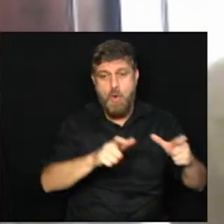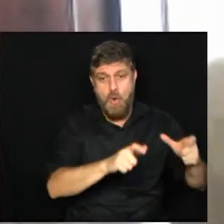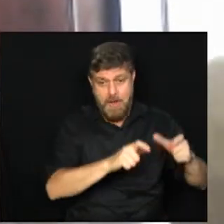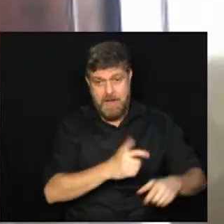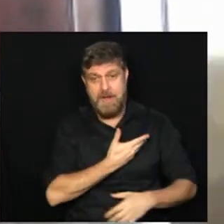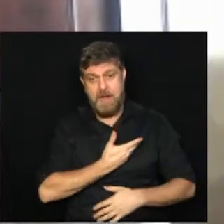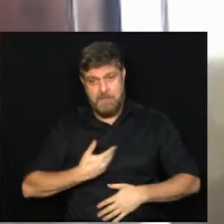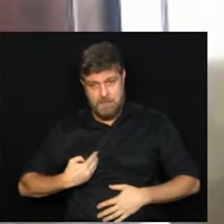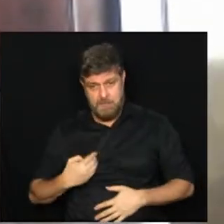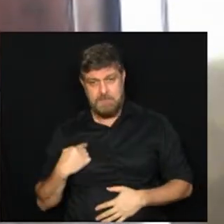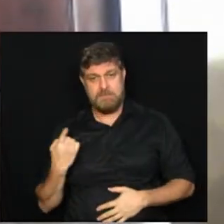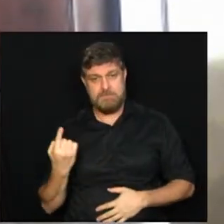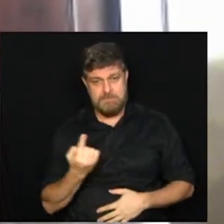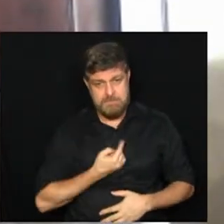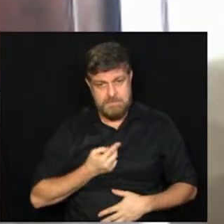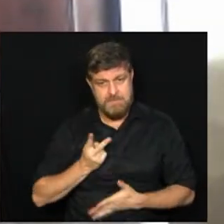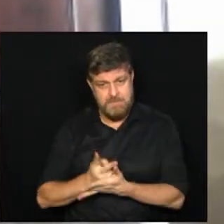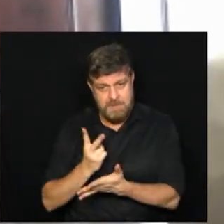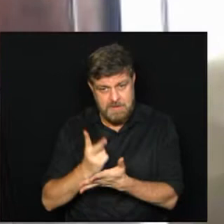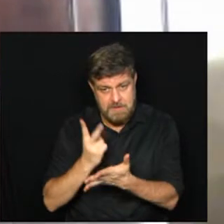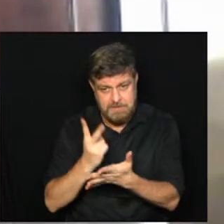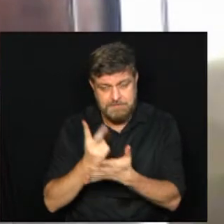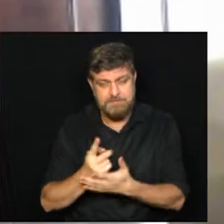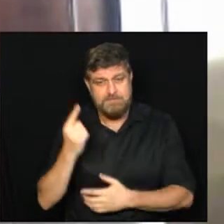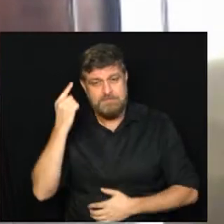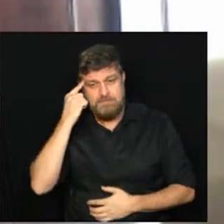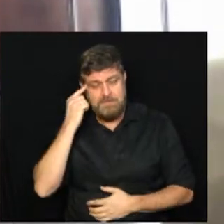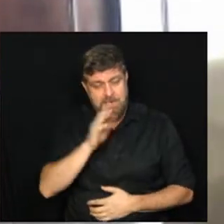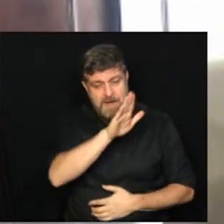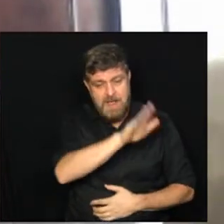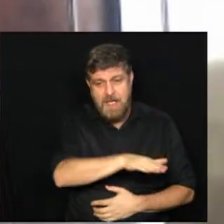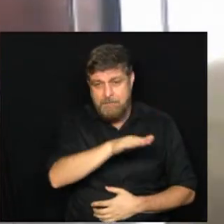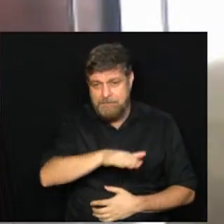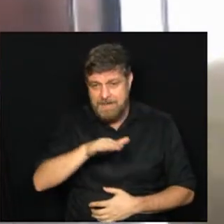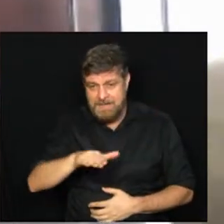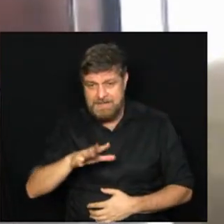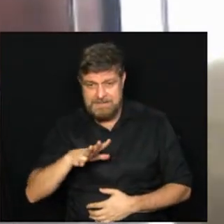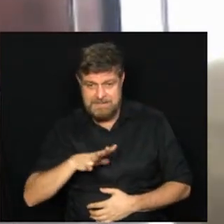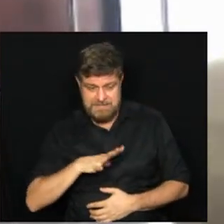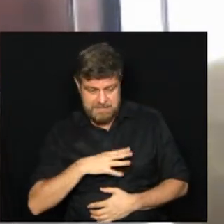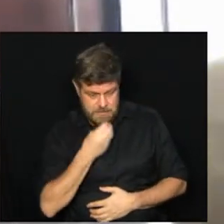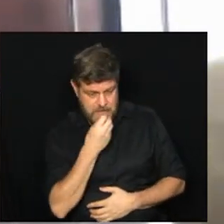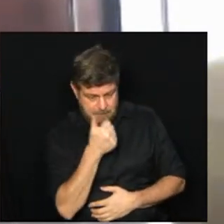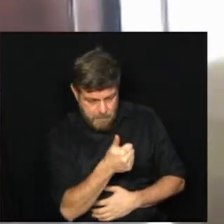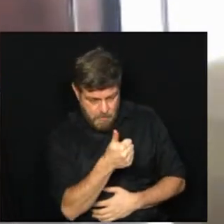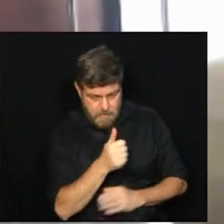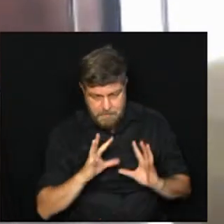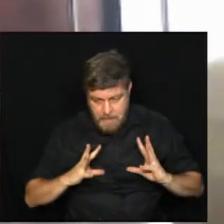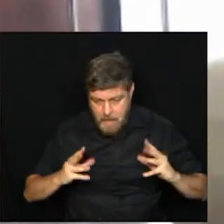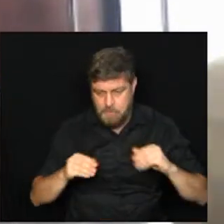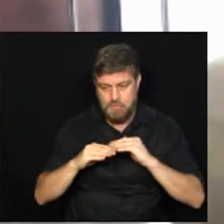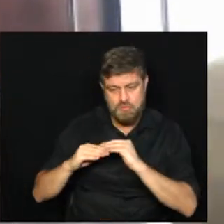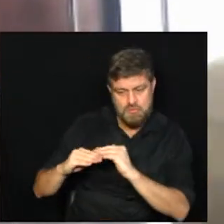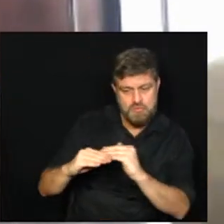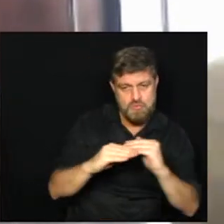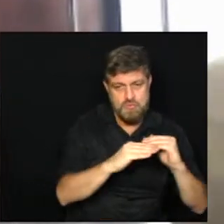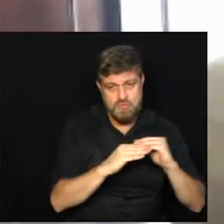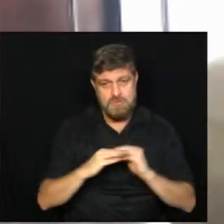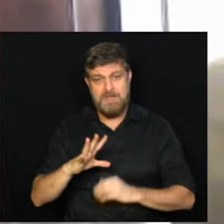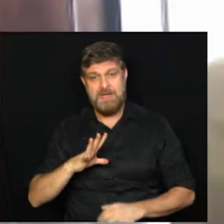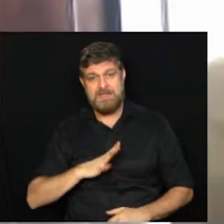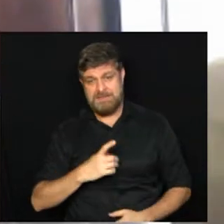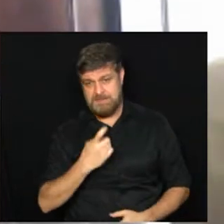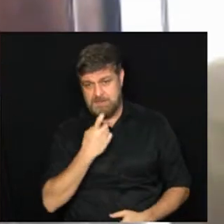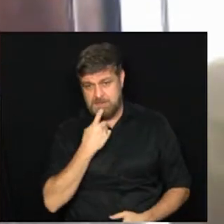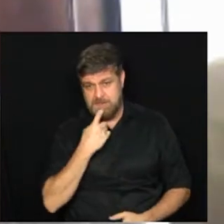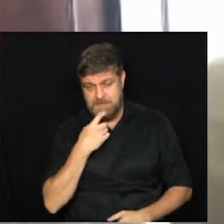A gente sempre defende que uma cidade boa para a criança é uma cidade boa para todos. E Campinas agora integra a Rede Urba 95,